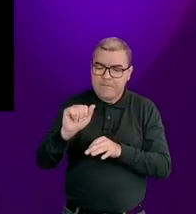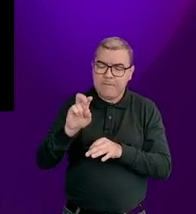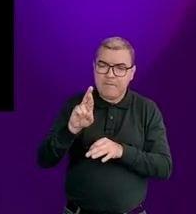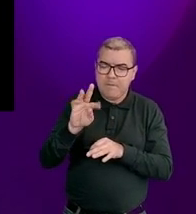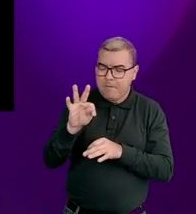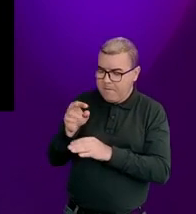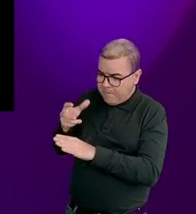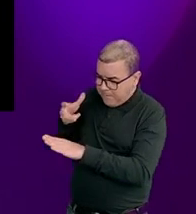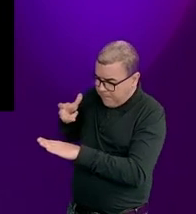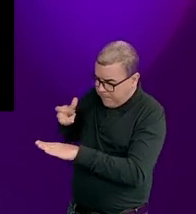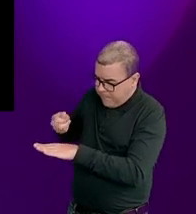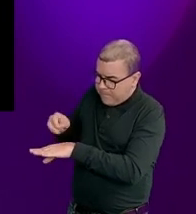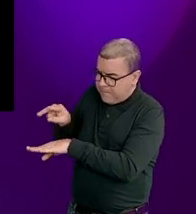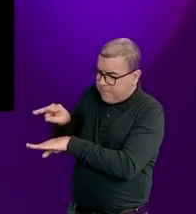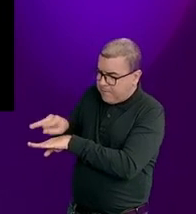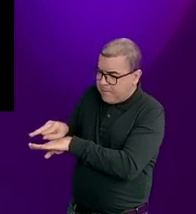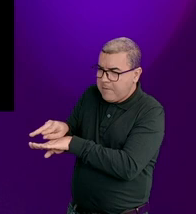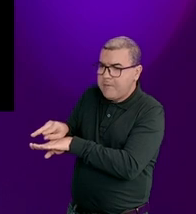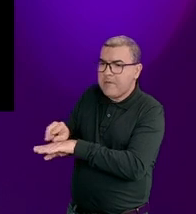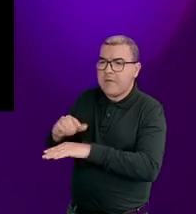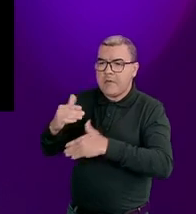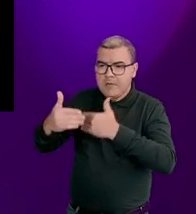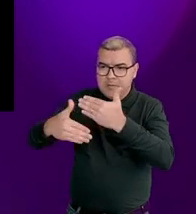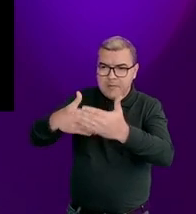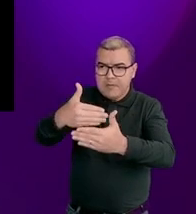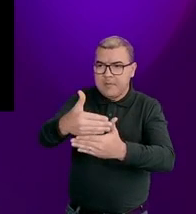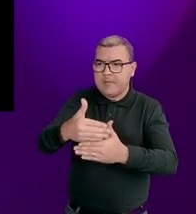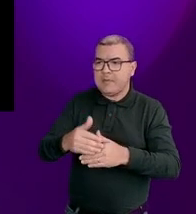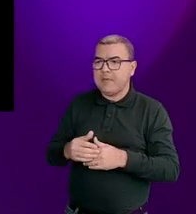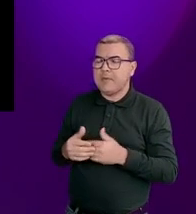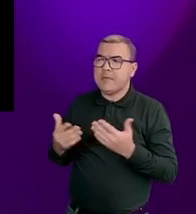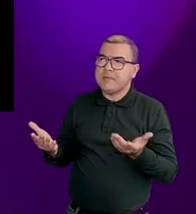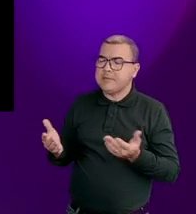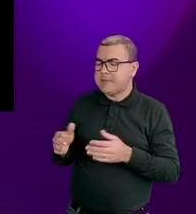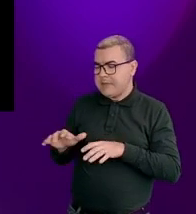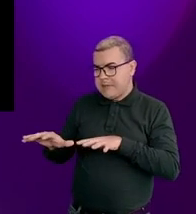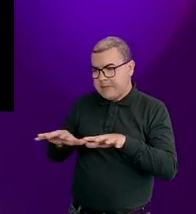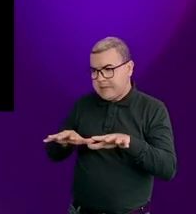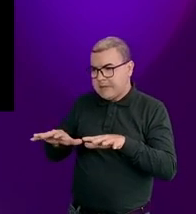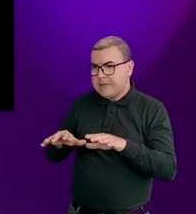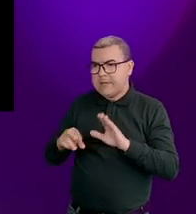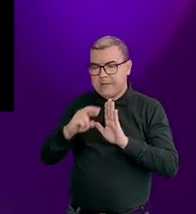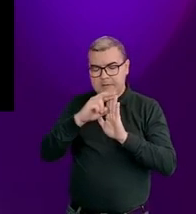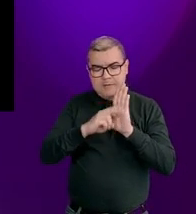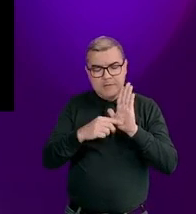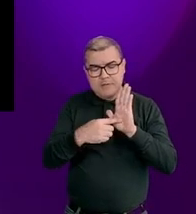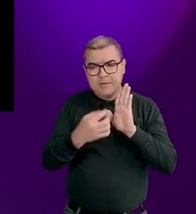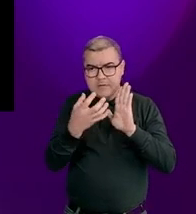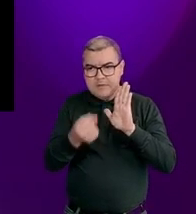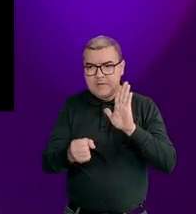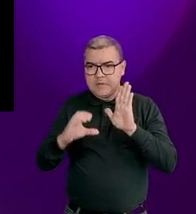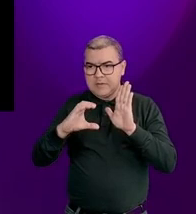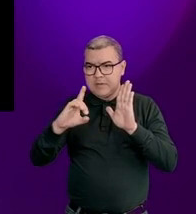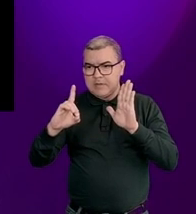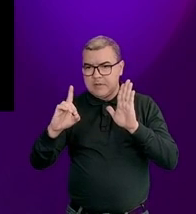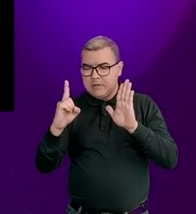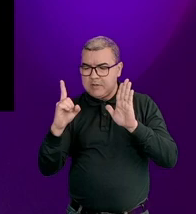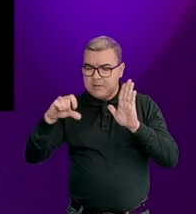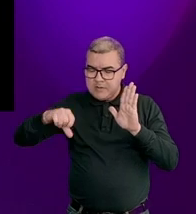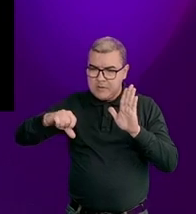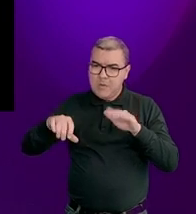a infusão das células CAR-T. E aí vai ter uma atividade, no caso do que já está aprovado, anti-CD19 ou